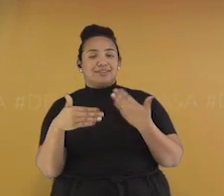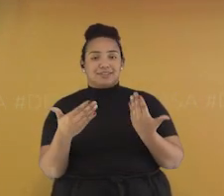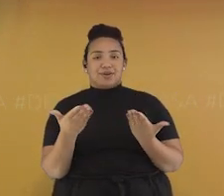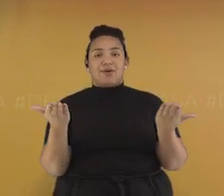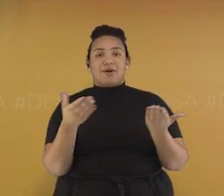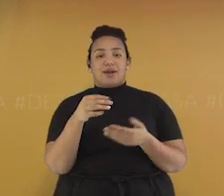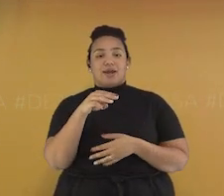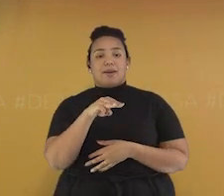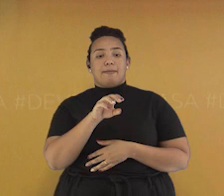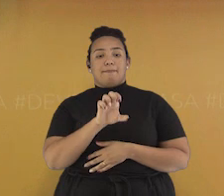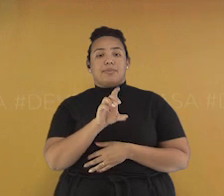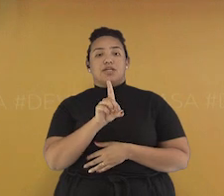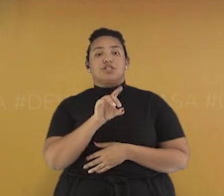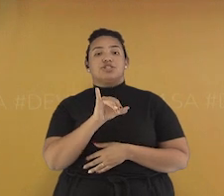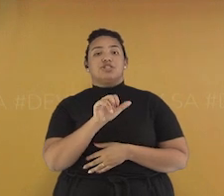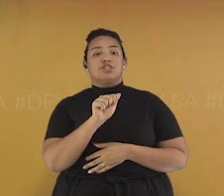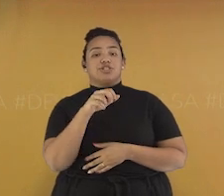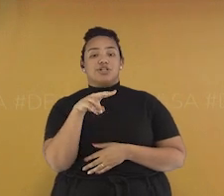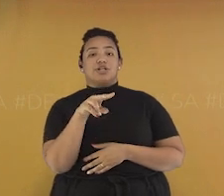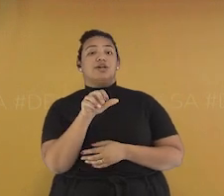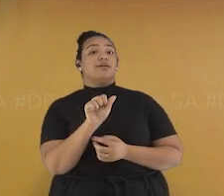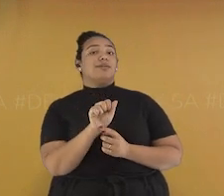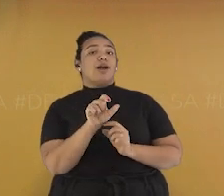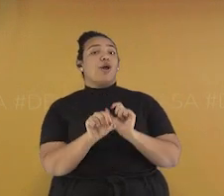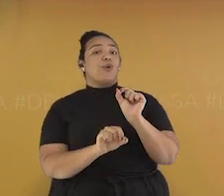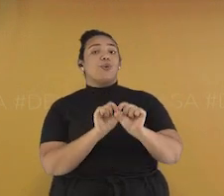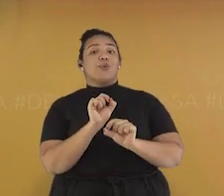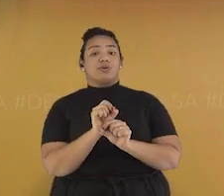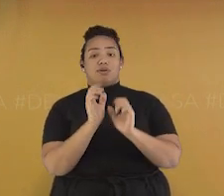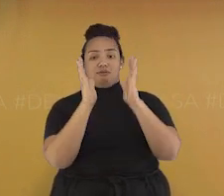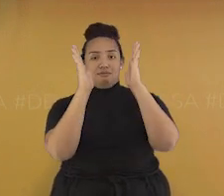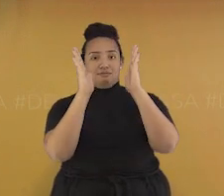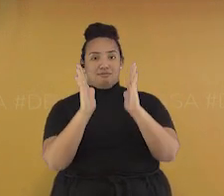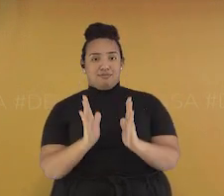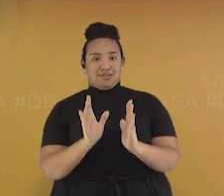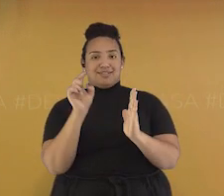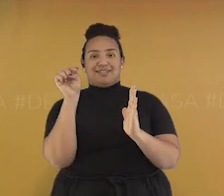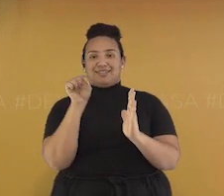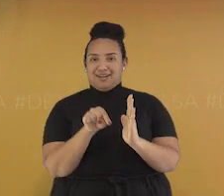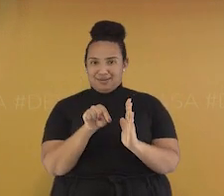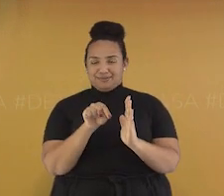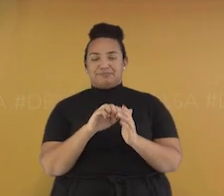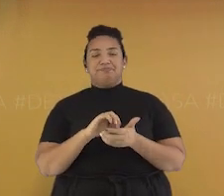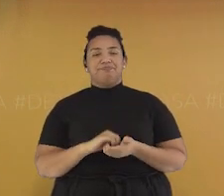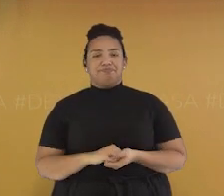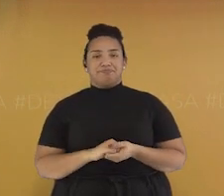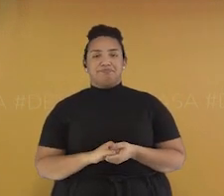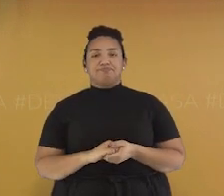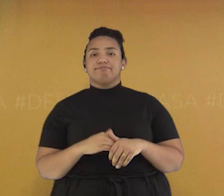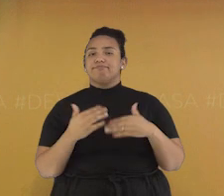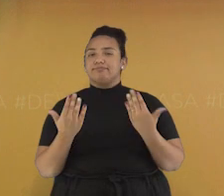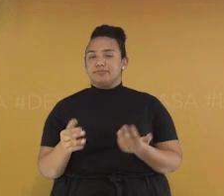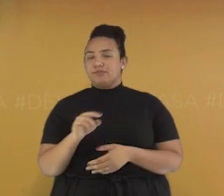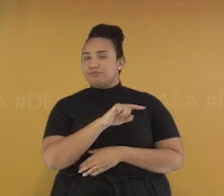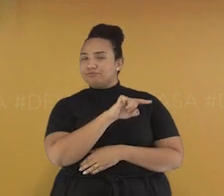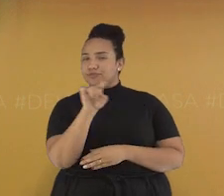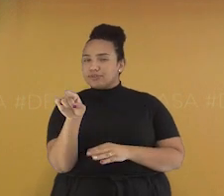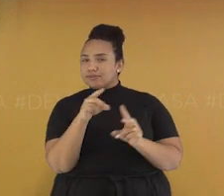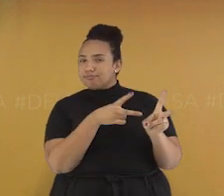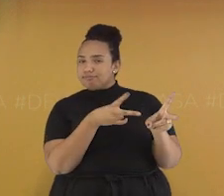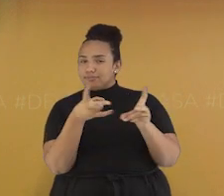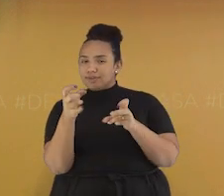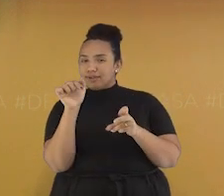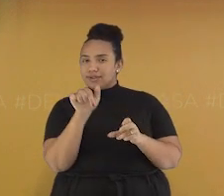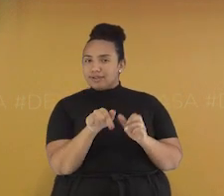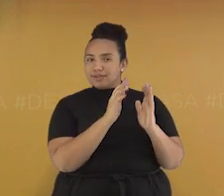crescente, a mediana vai ser exatamente o valor que estiver na posição central. Mas como você pode